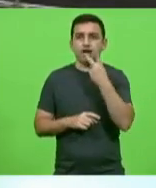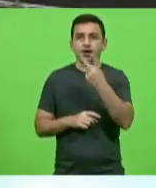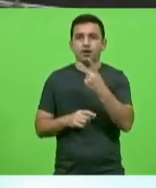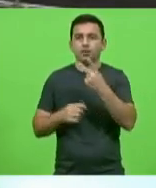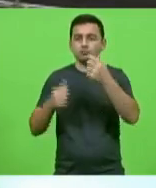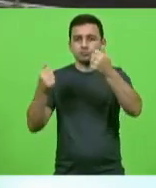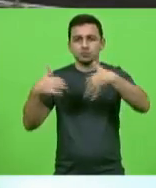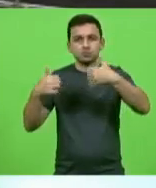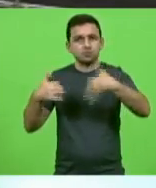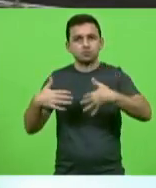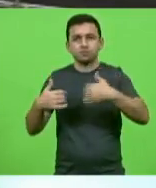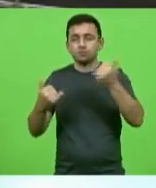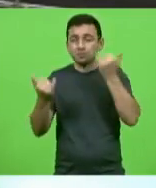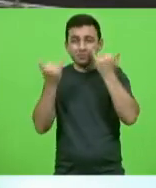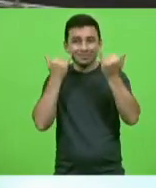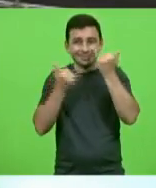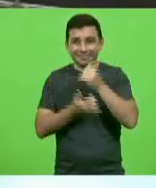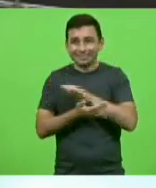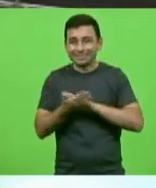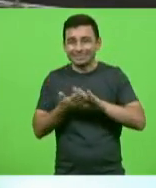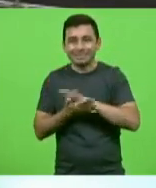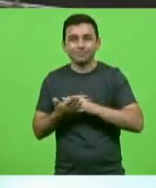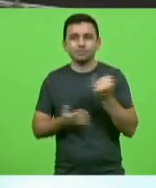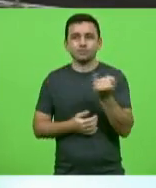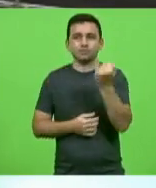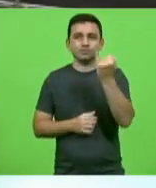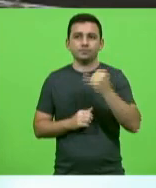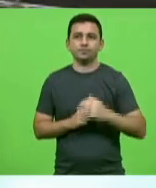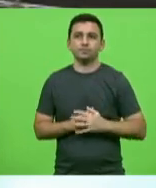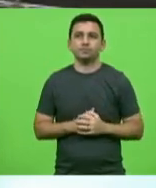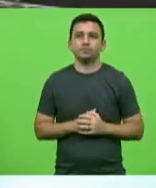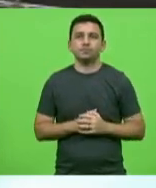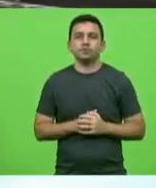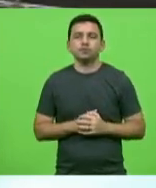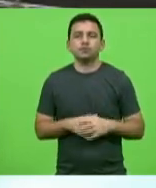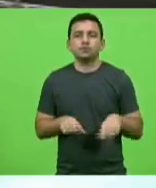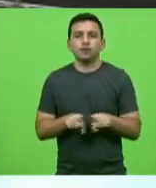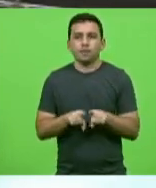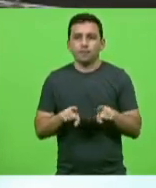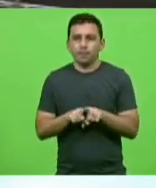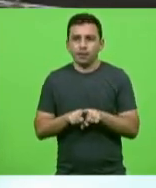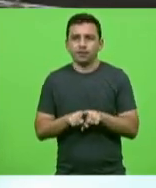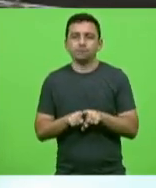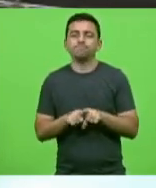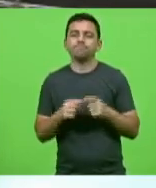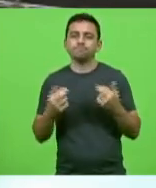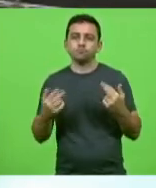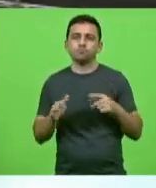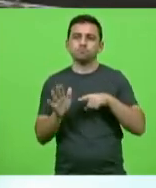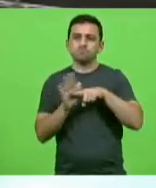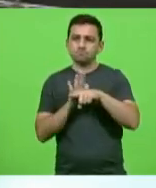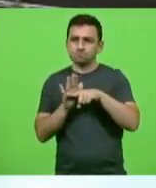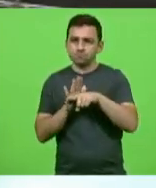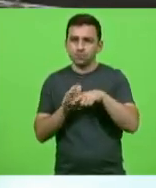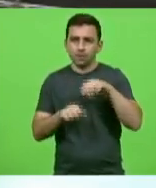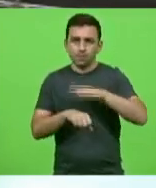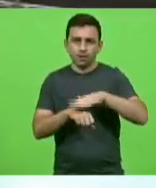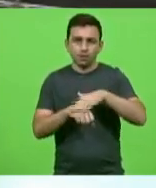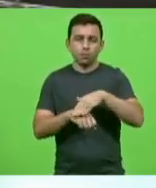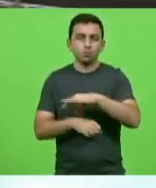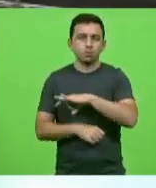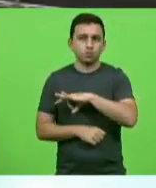coletada registrou informação relevante nesse sentir Fechada no mesmo sentido as investigações promovidas